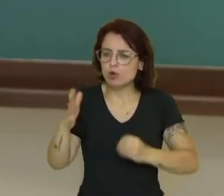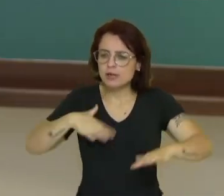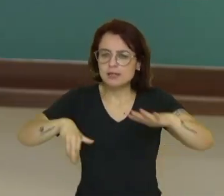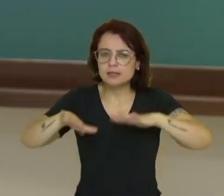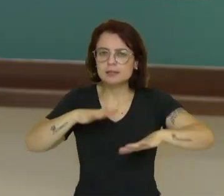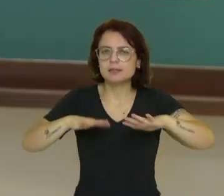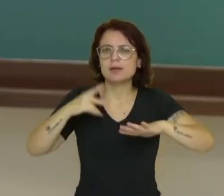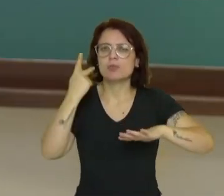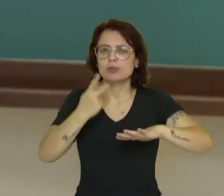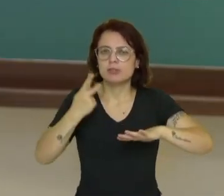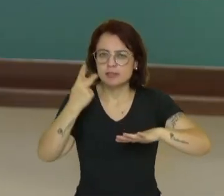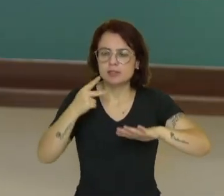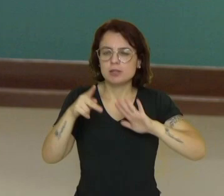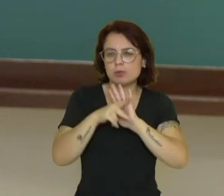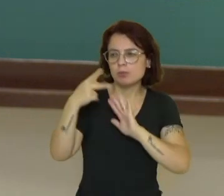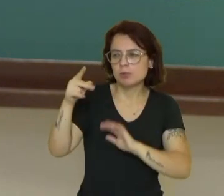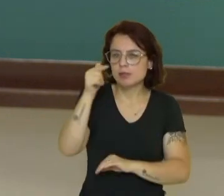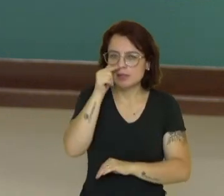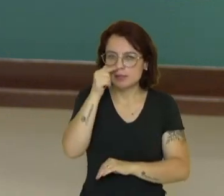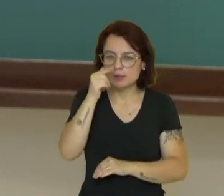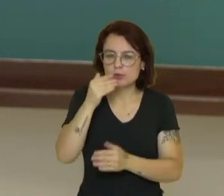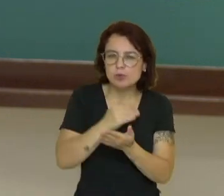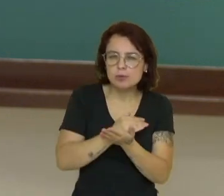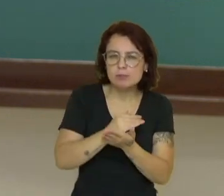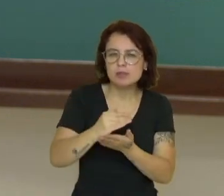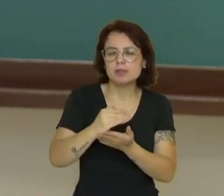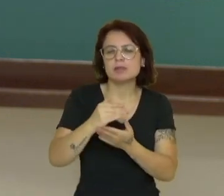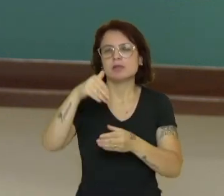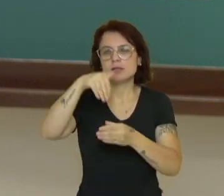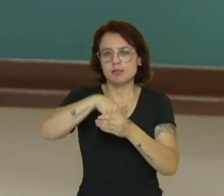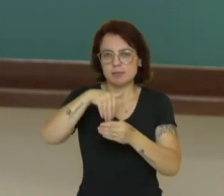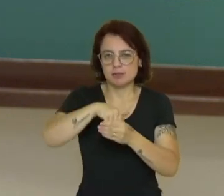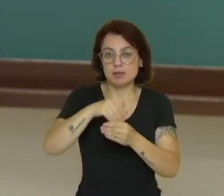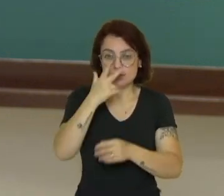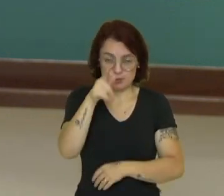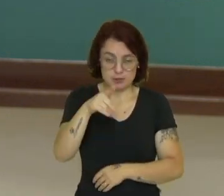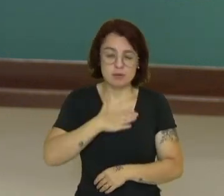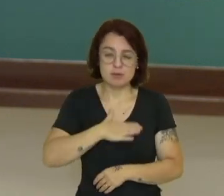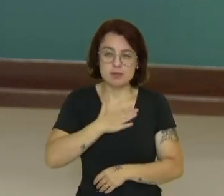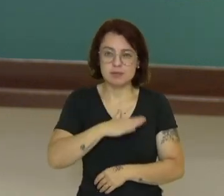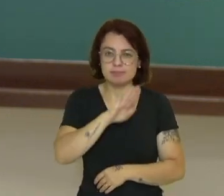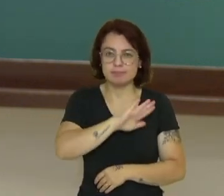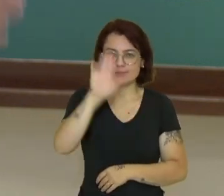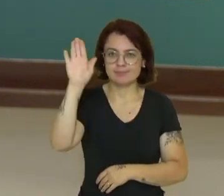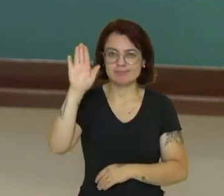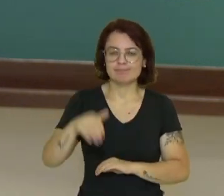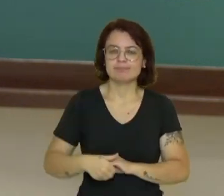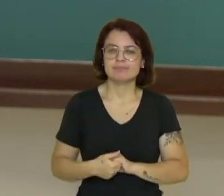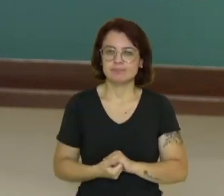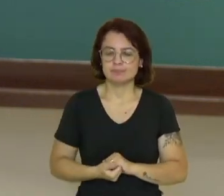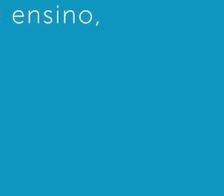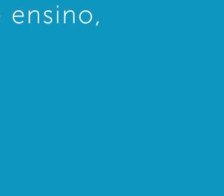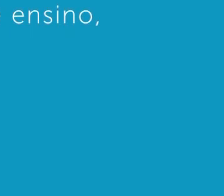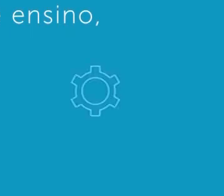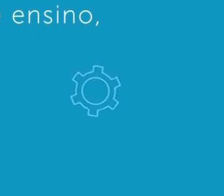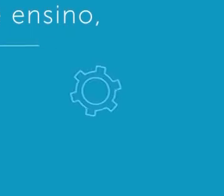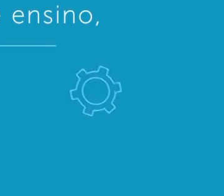a política grega, o começo da democracia. Espero que vocês tenham gostado. Até mais!